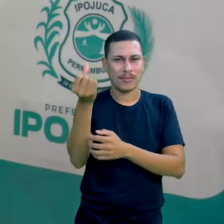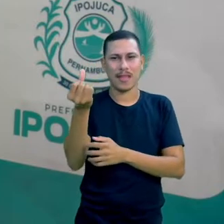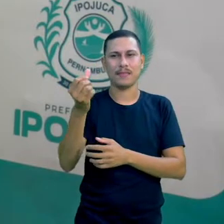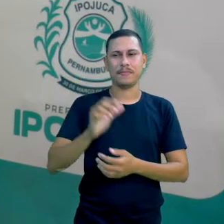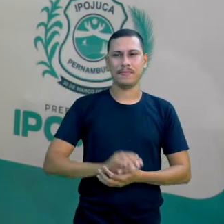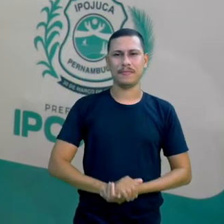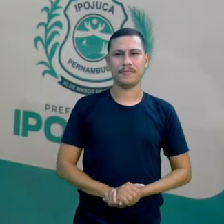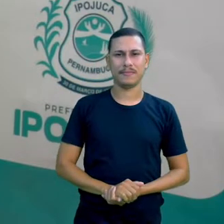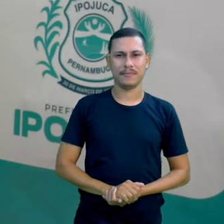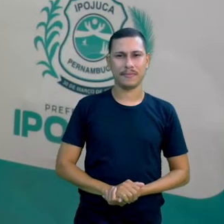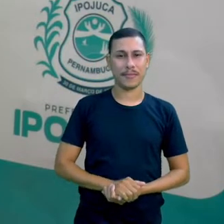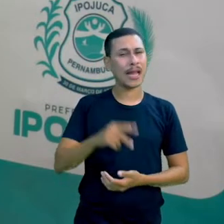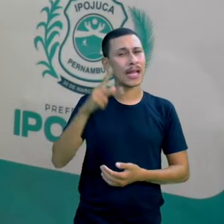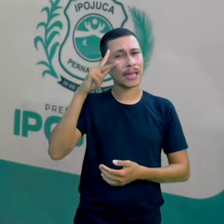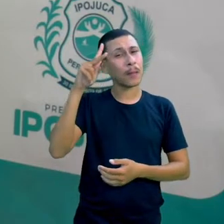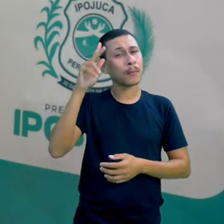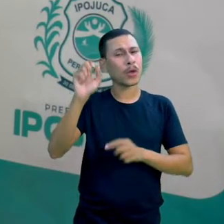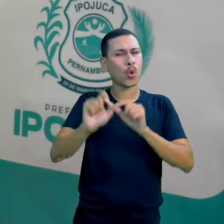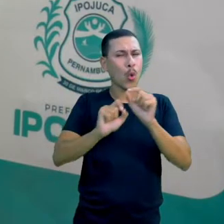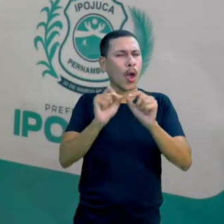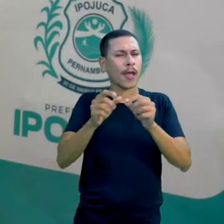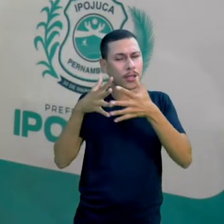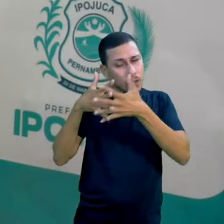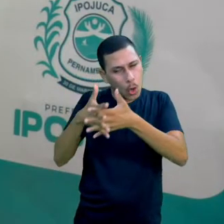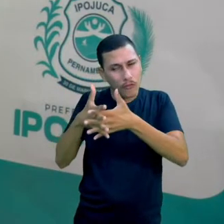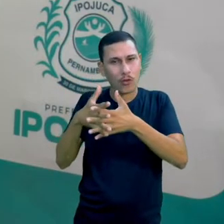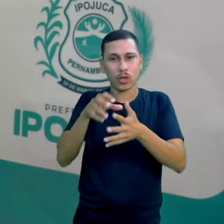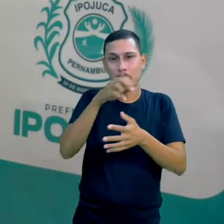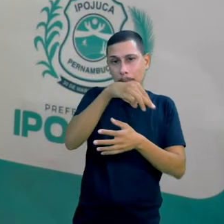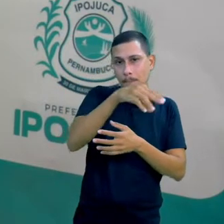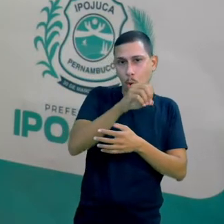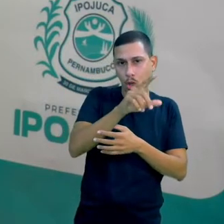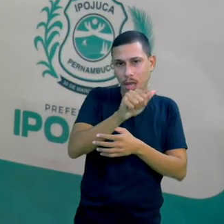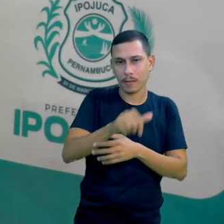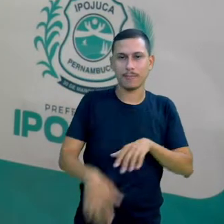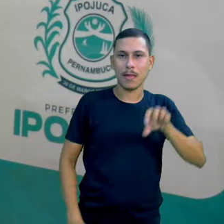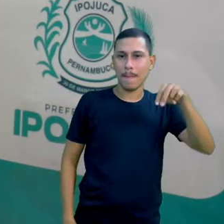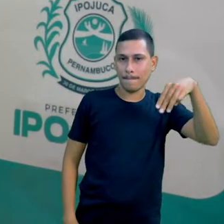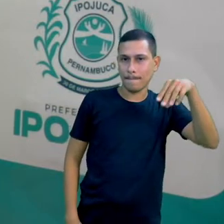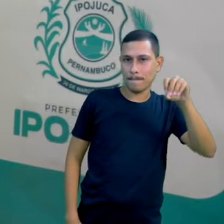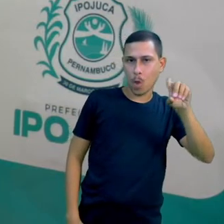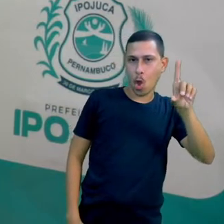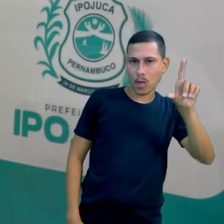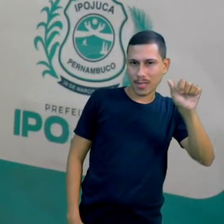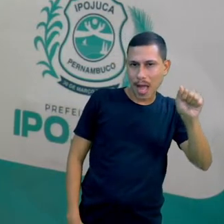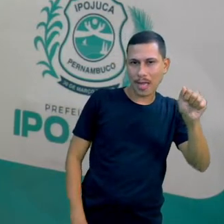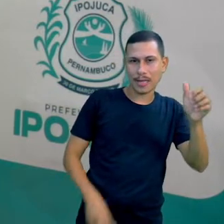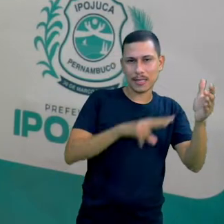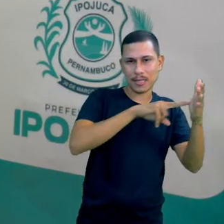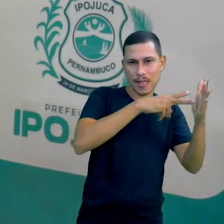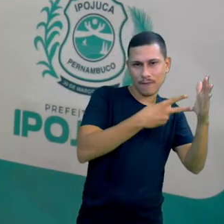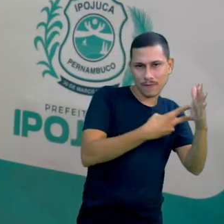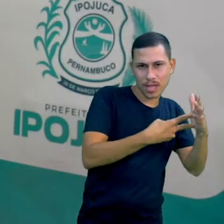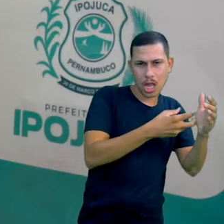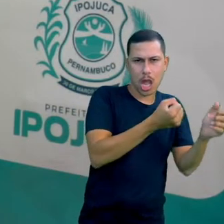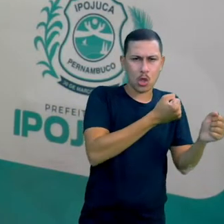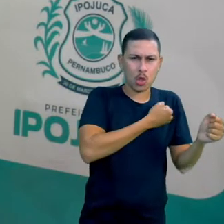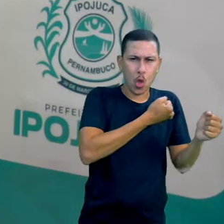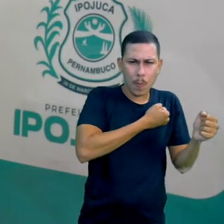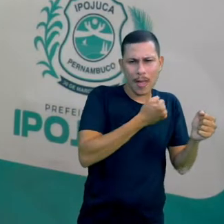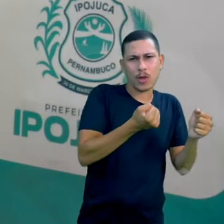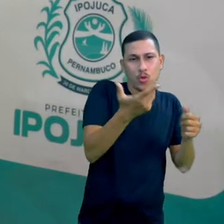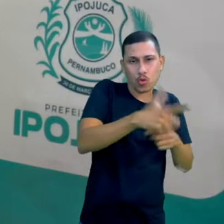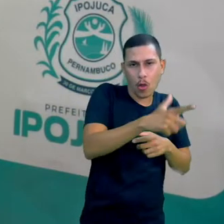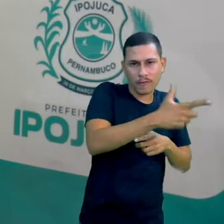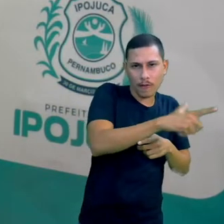6. Lembre-se de não confundir com moda. Moda é o número ou o valor que mais